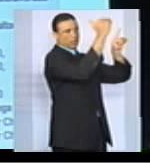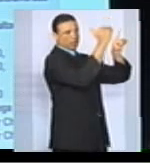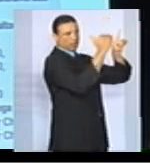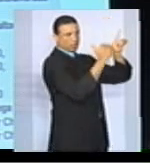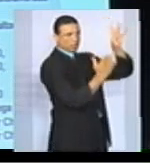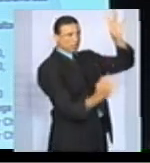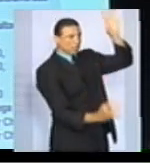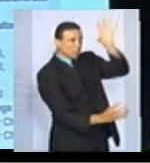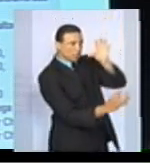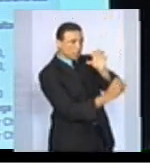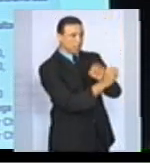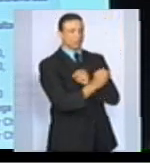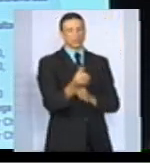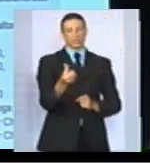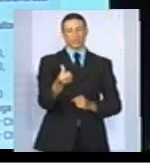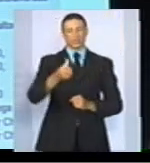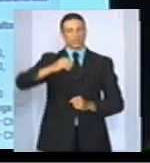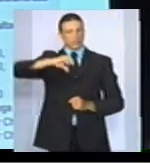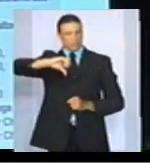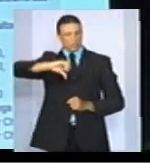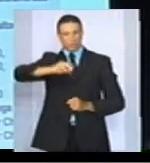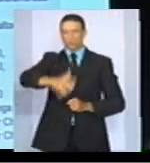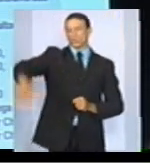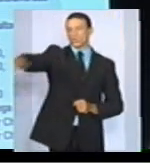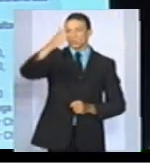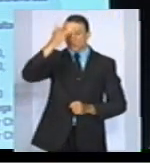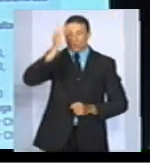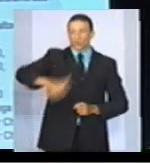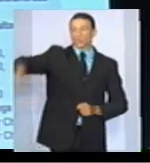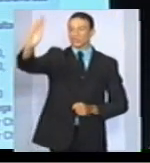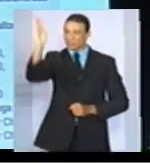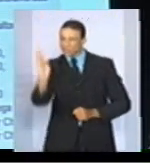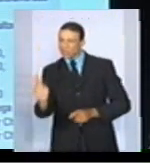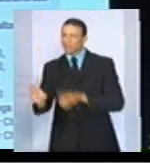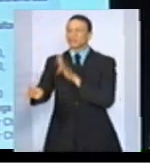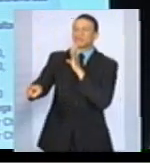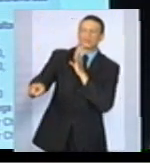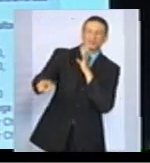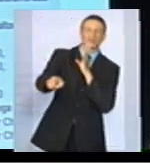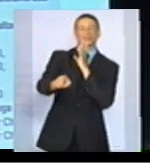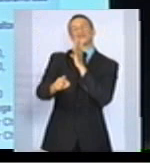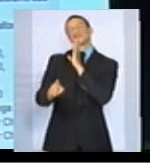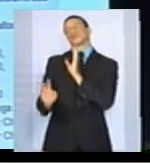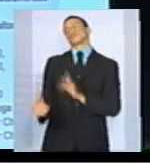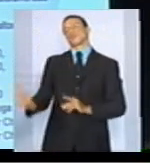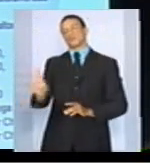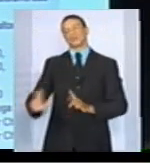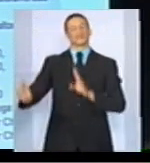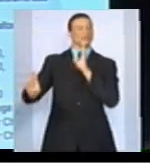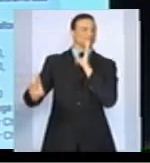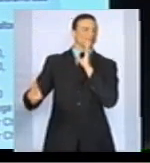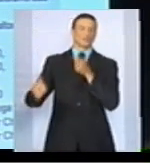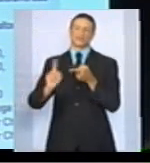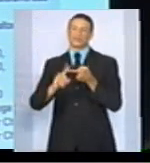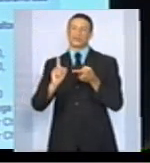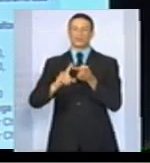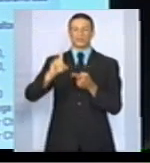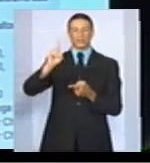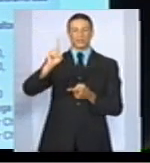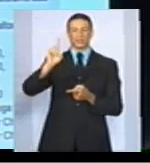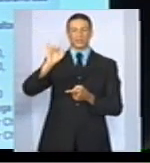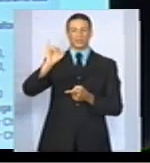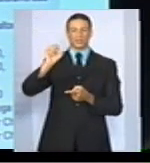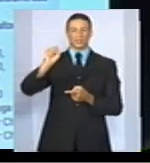São canais conhecidos de todos os brasileiros ninguém desconhece um conteúdo da Disney ninguém